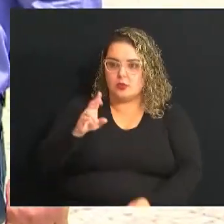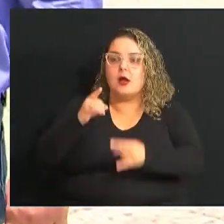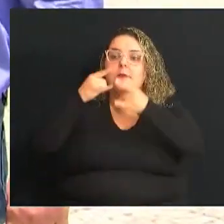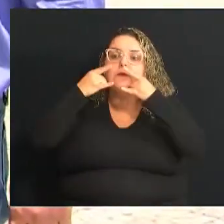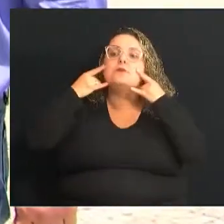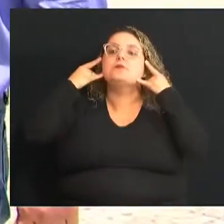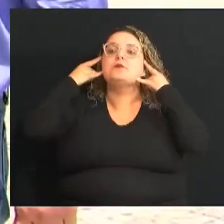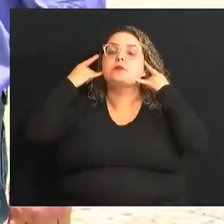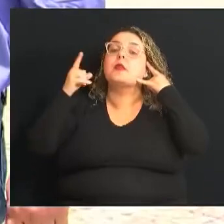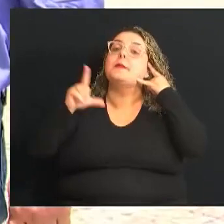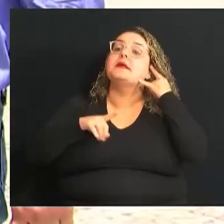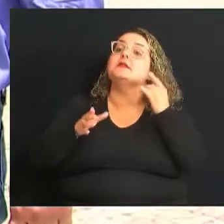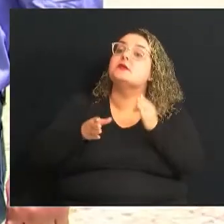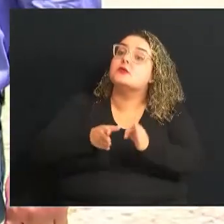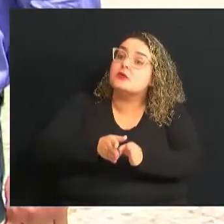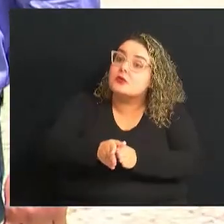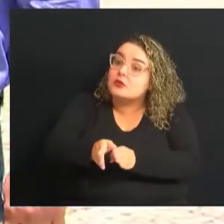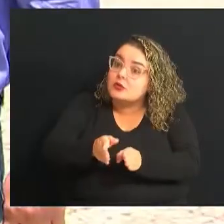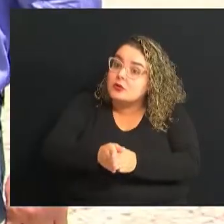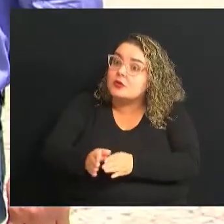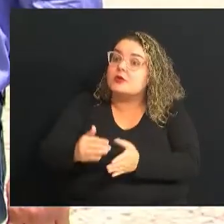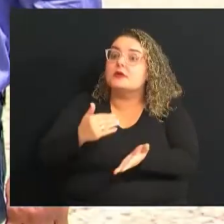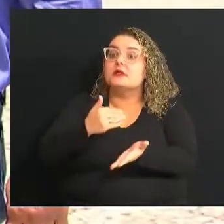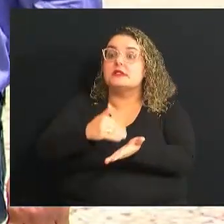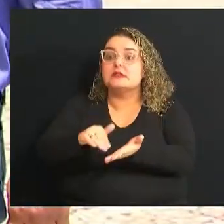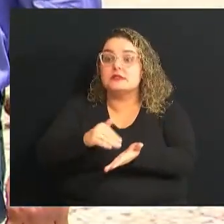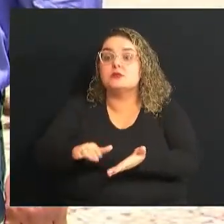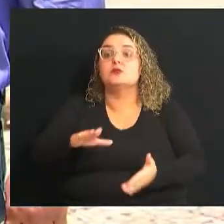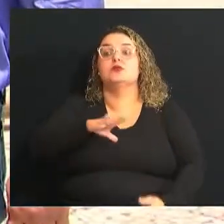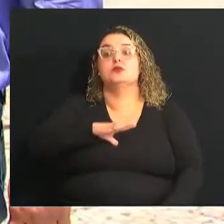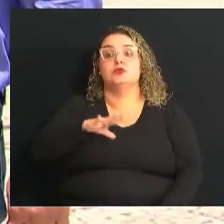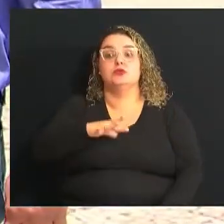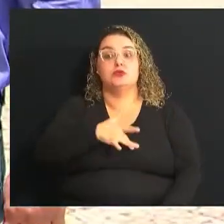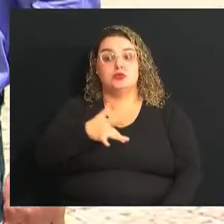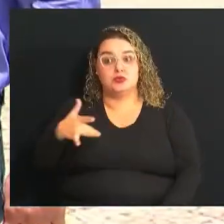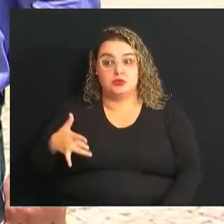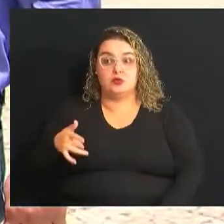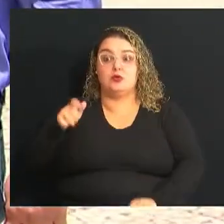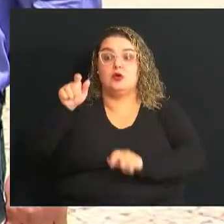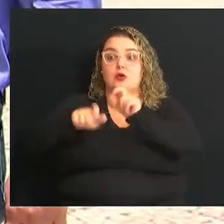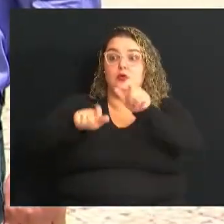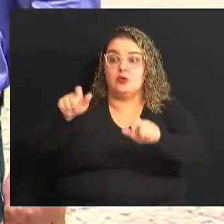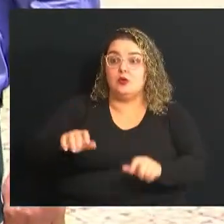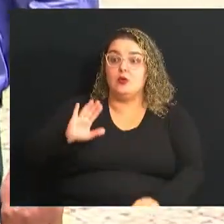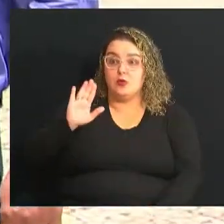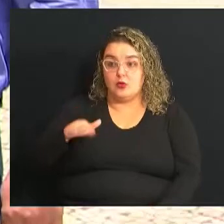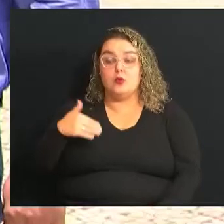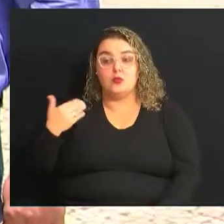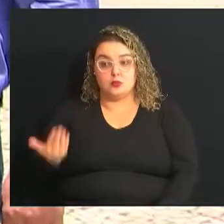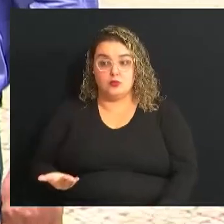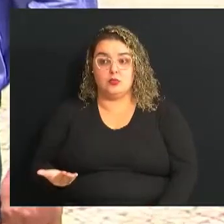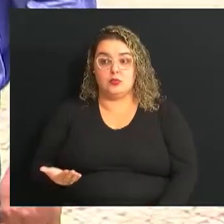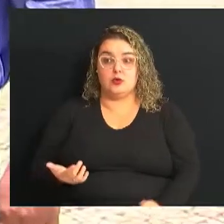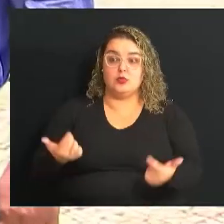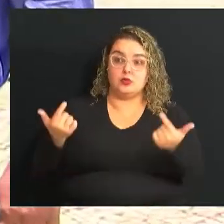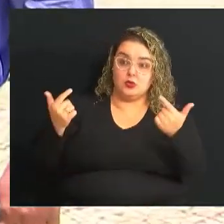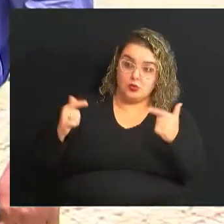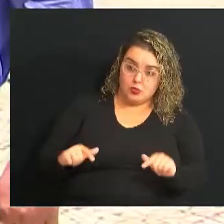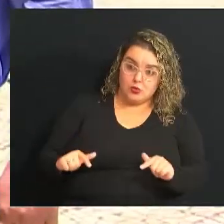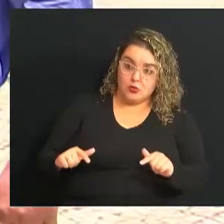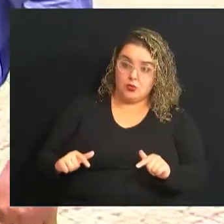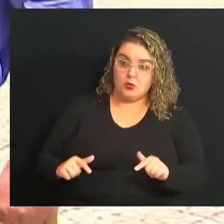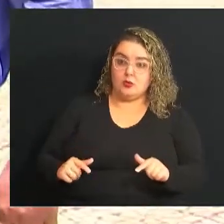Mirna. Então, a ideia é conscientização da população para tomar as doses de reforço da vacina contra